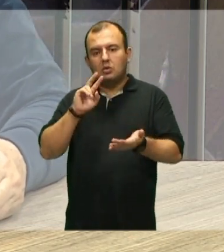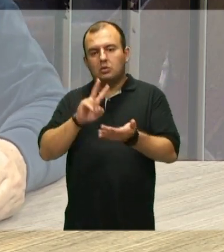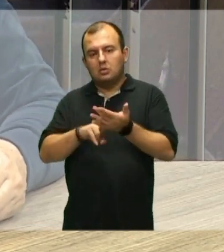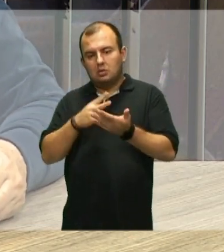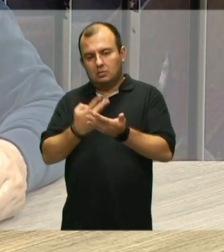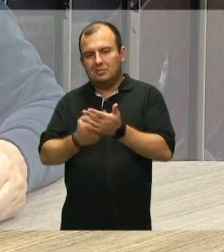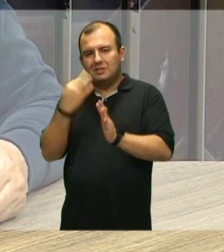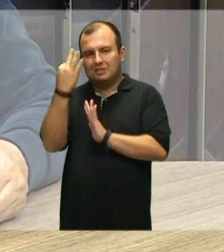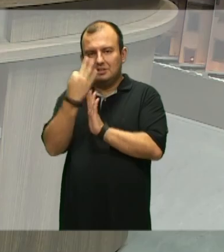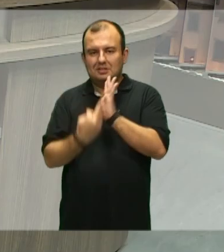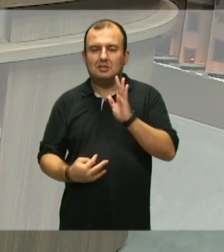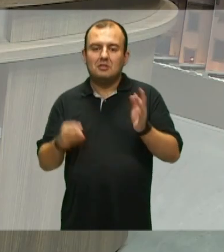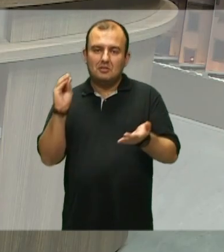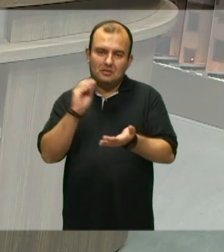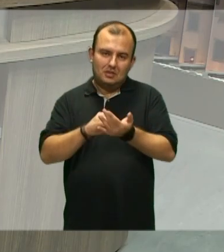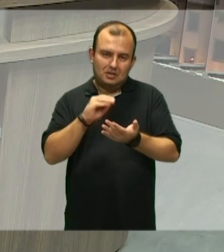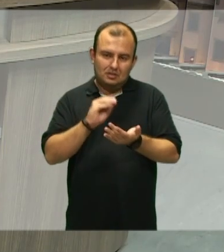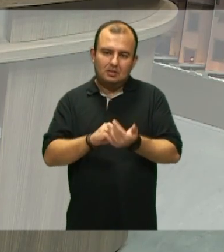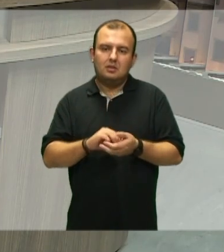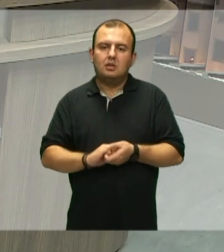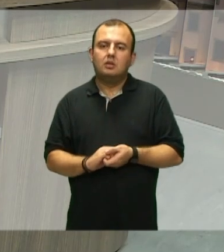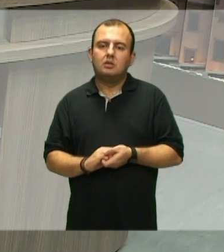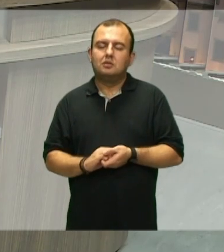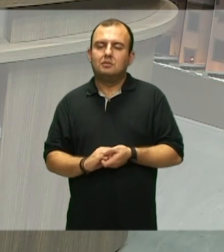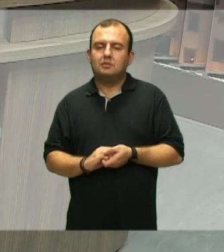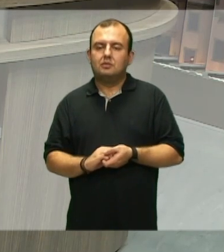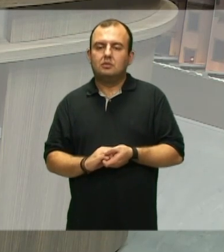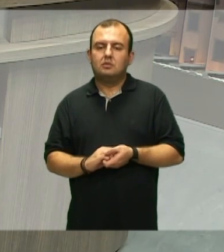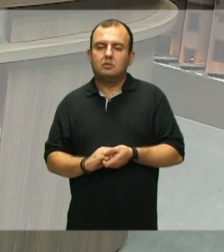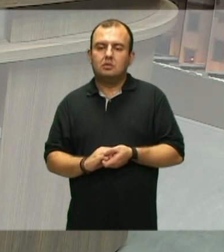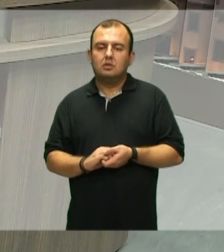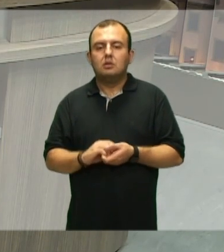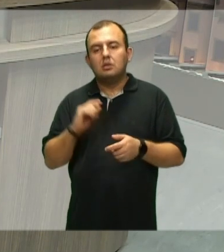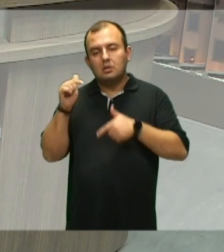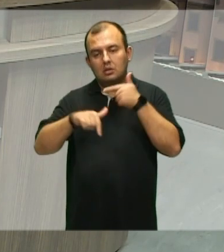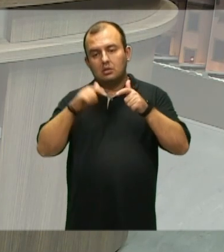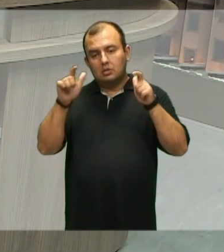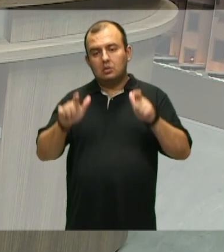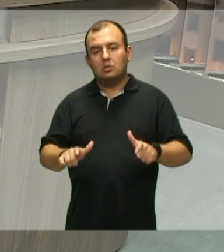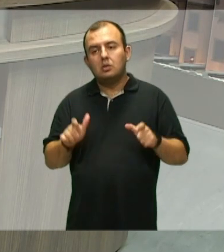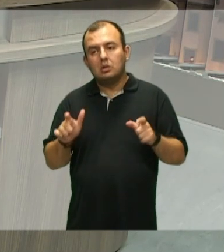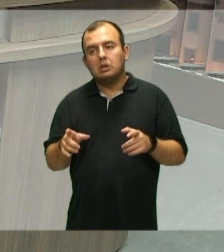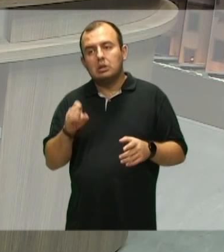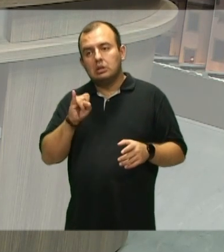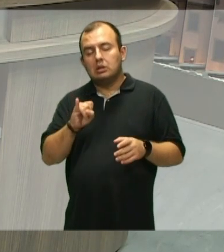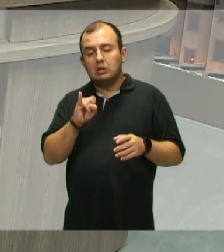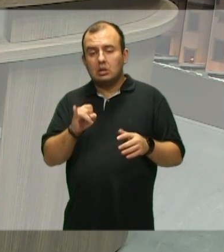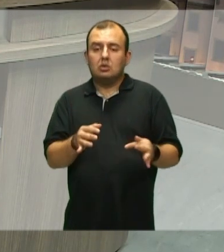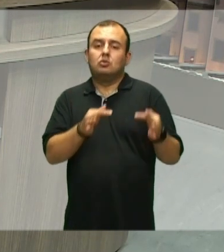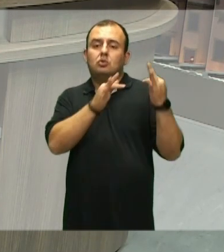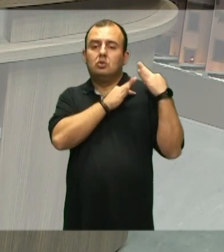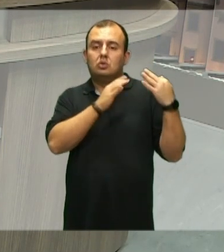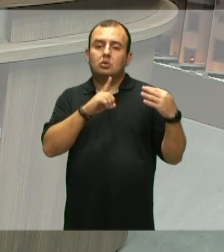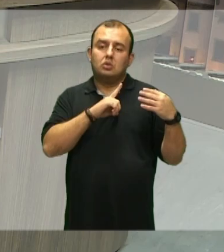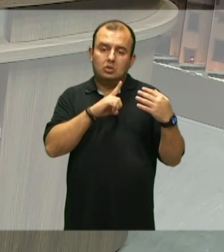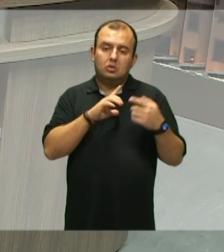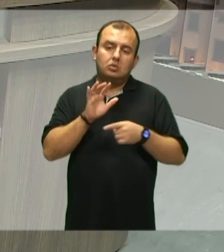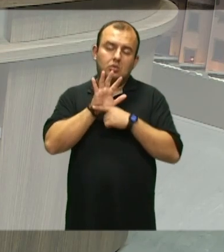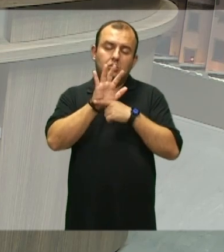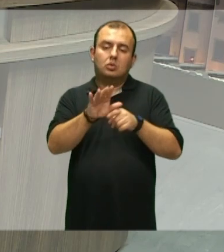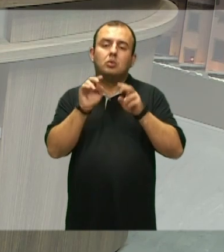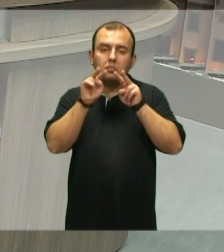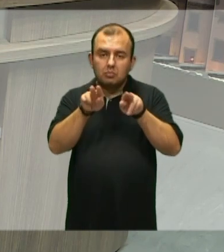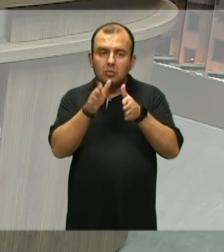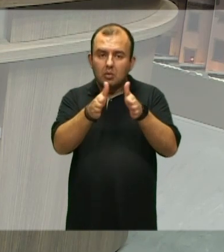né? Não é? Então, eu acho que ela atua nesse lugar. Então, se é que ela serve para alguma coisa, eu diria que é para ampliar